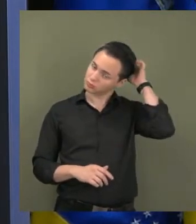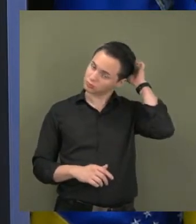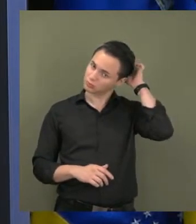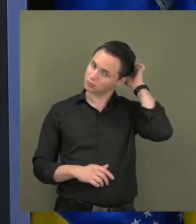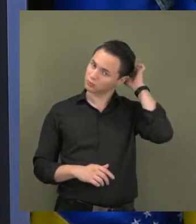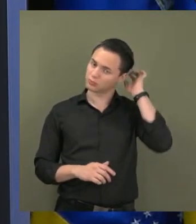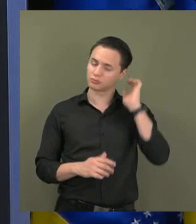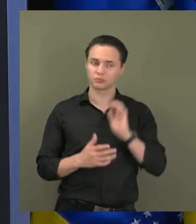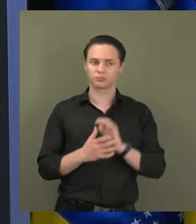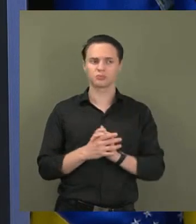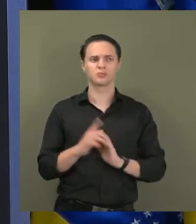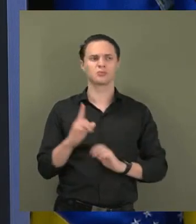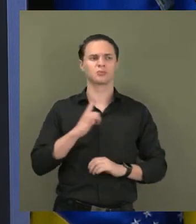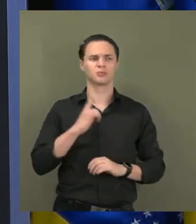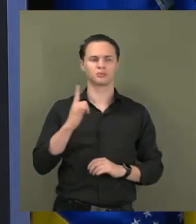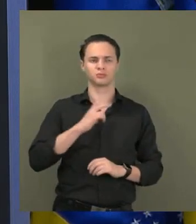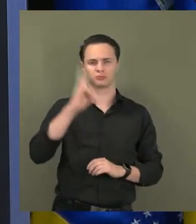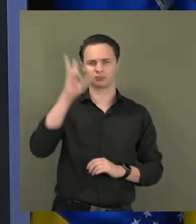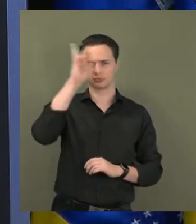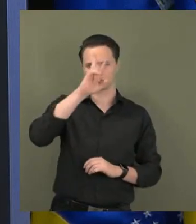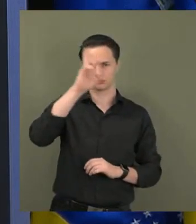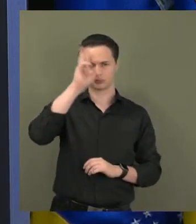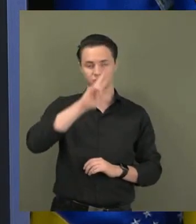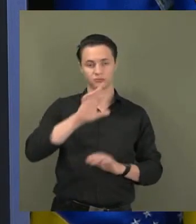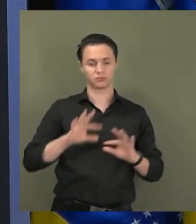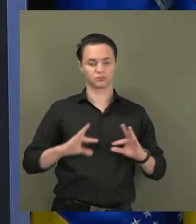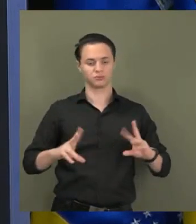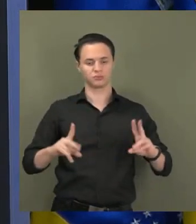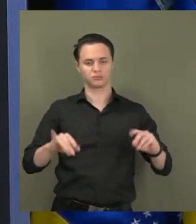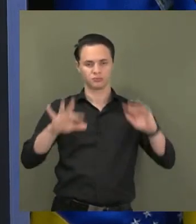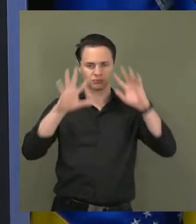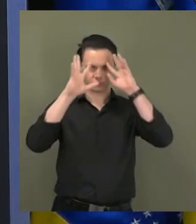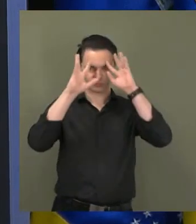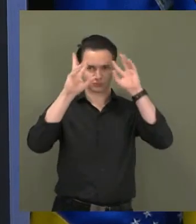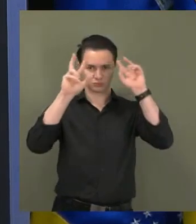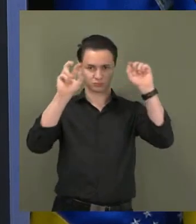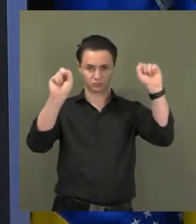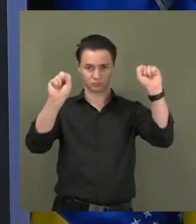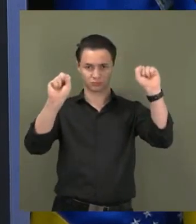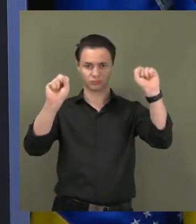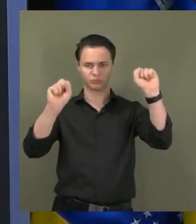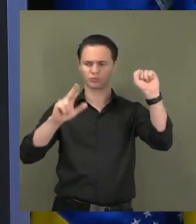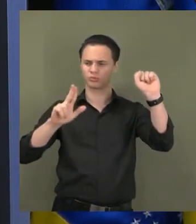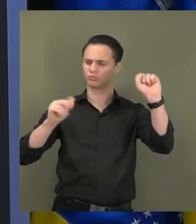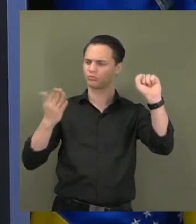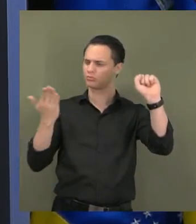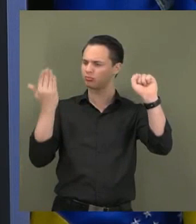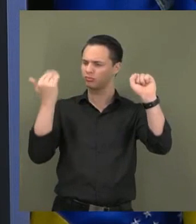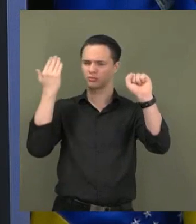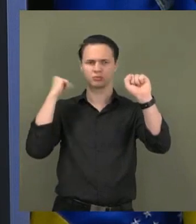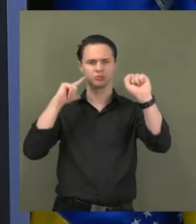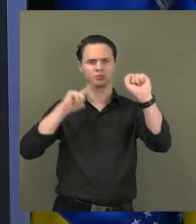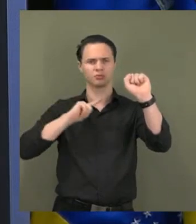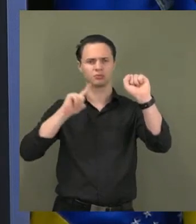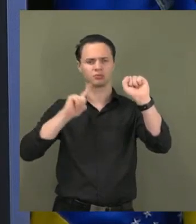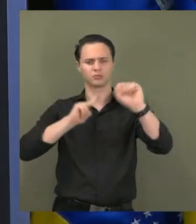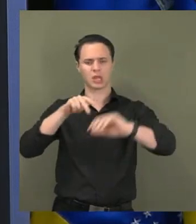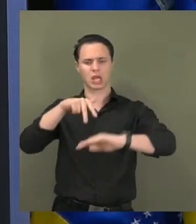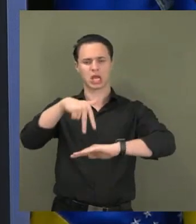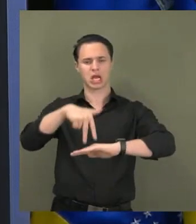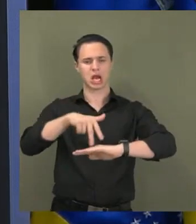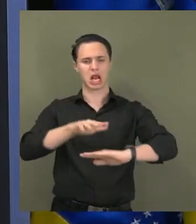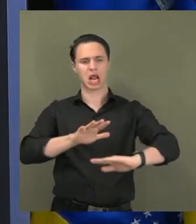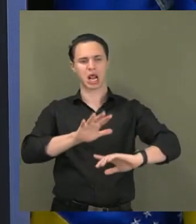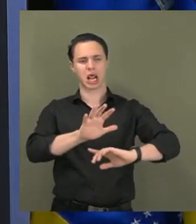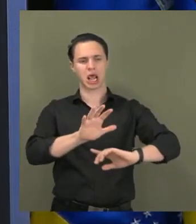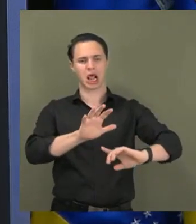Em toda a história da Suprema Corte Brasileira, nunca houve tamanho e pertinente ativismo